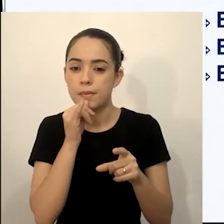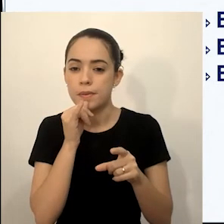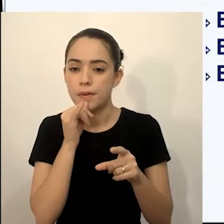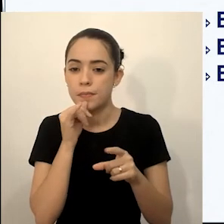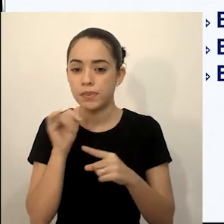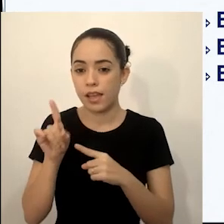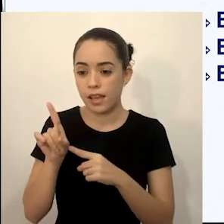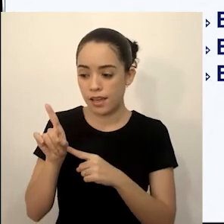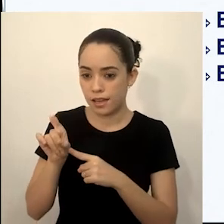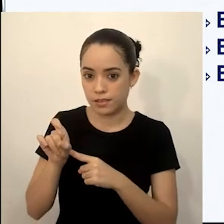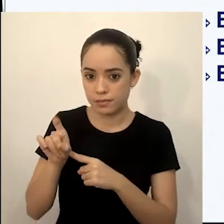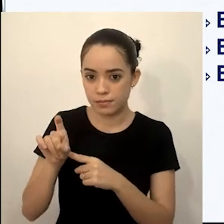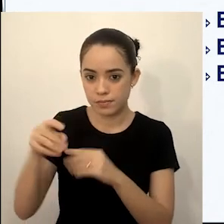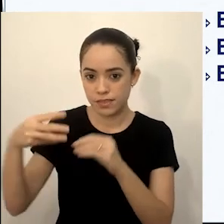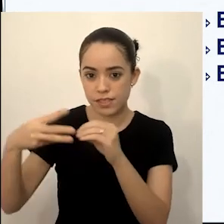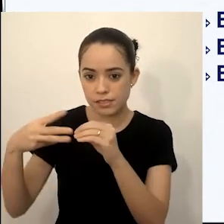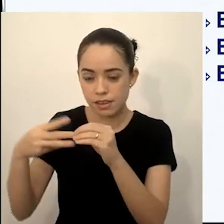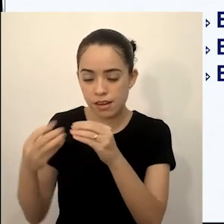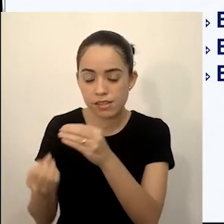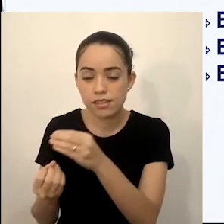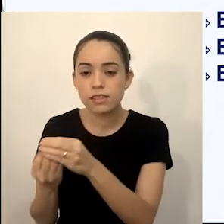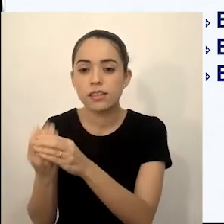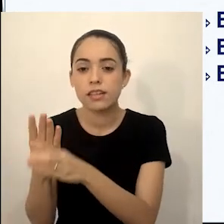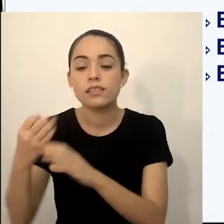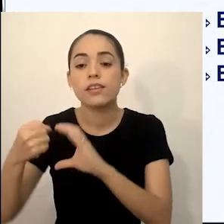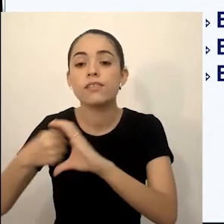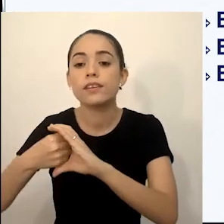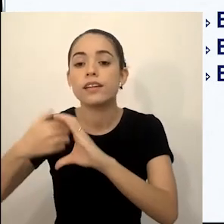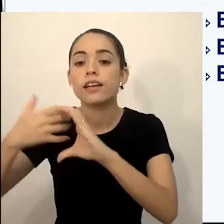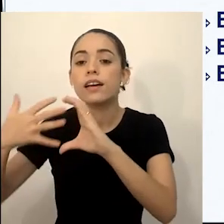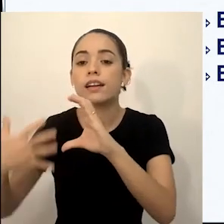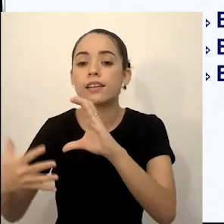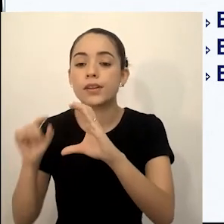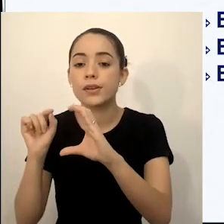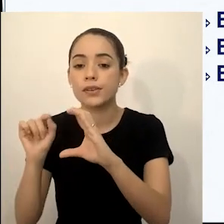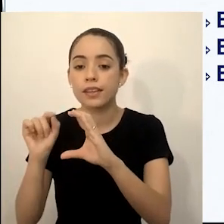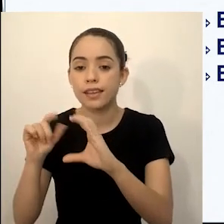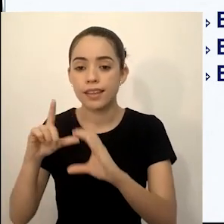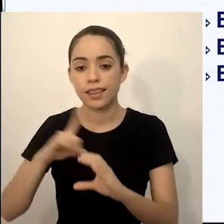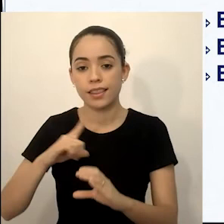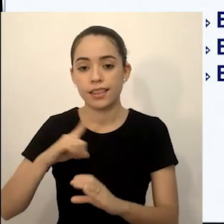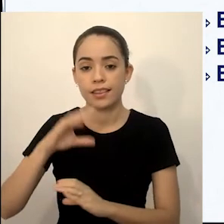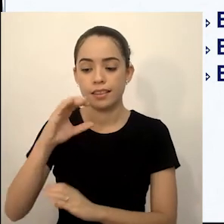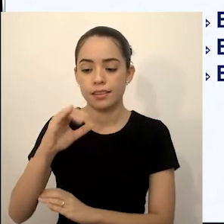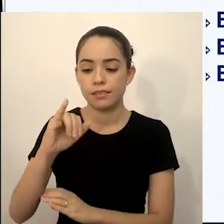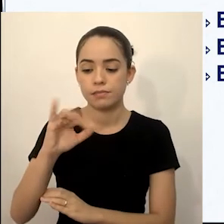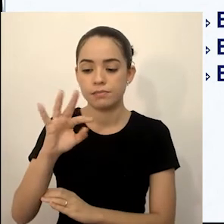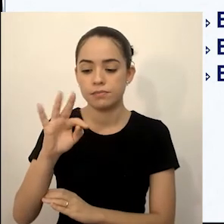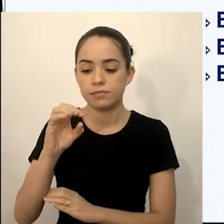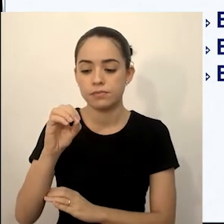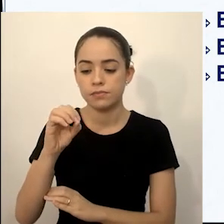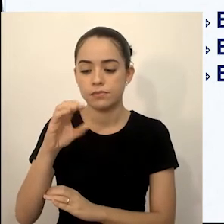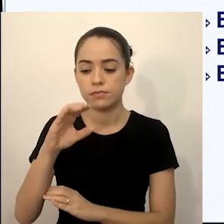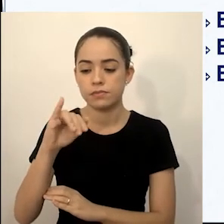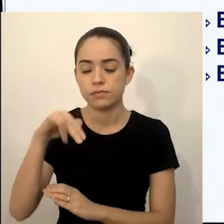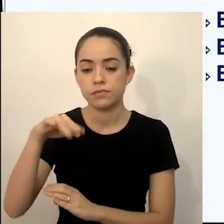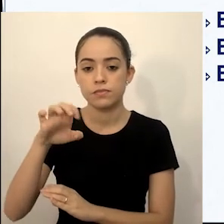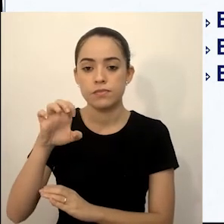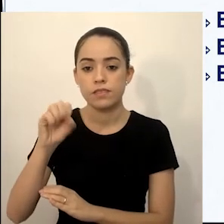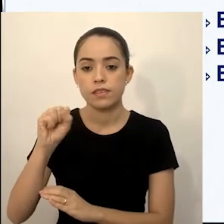formação até as espermátides é caracterizada por